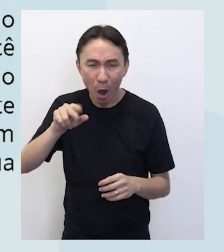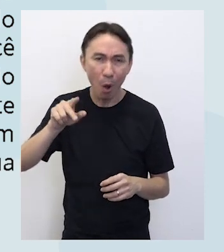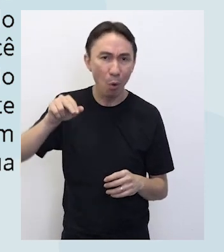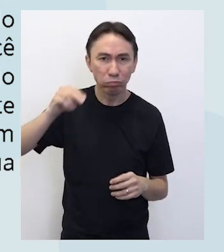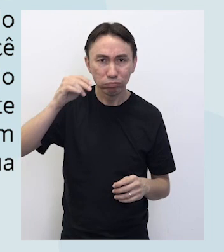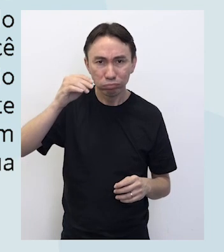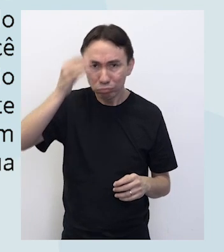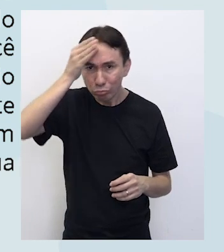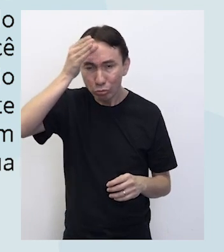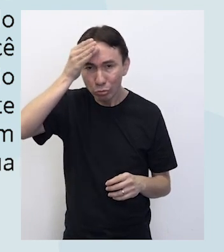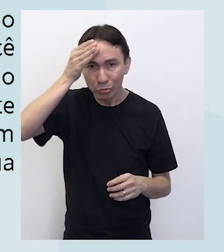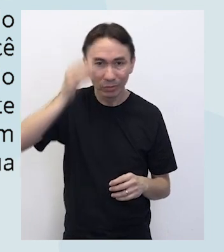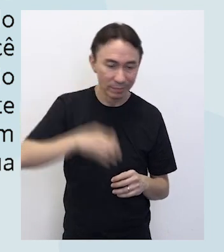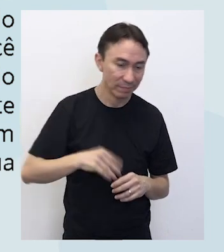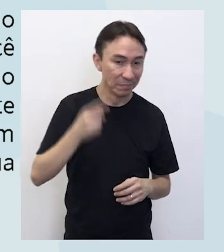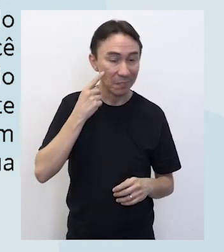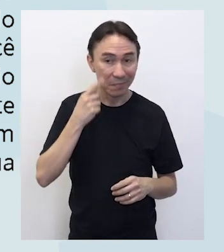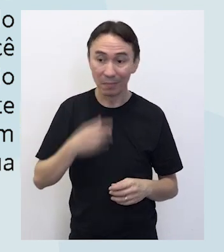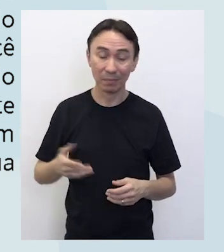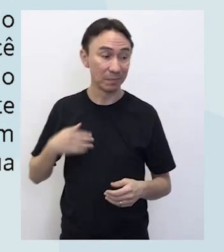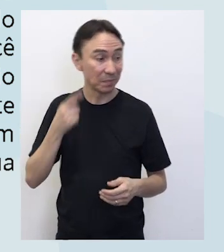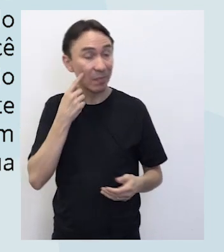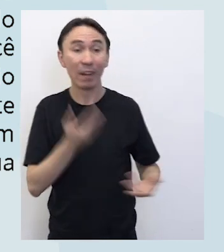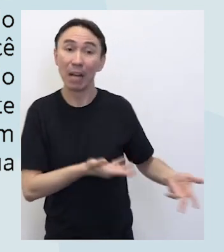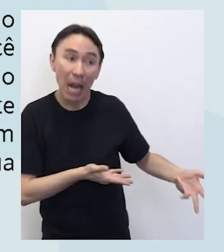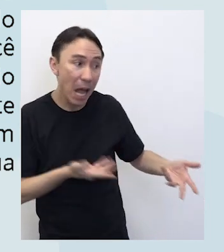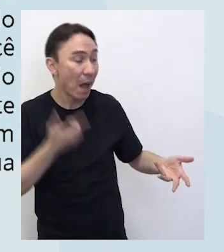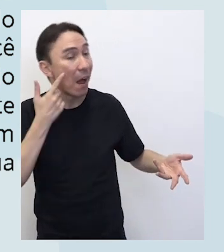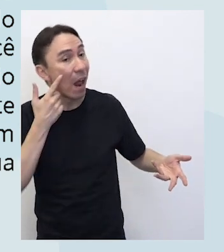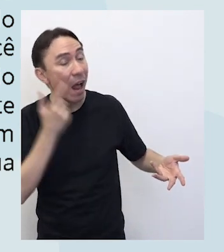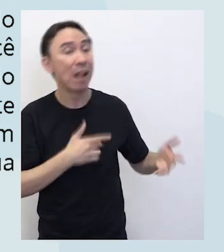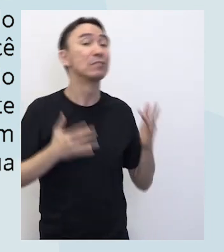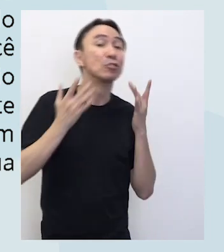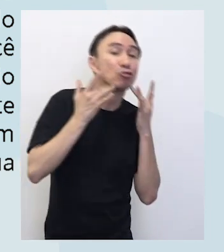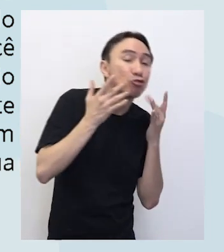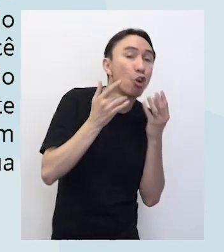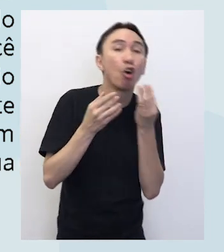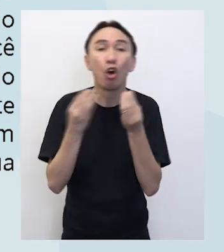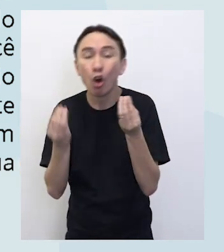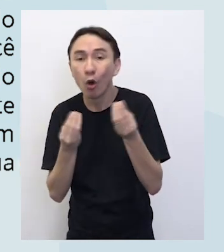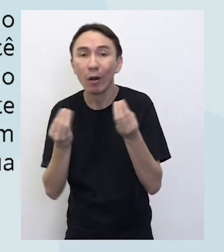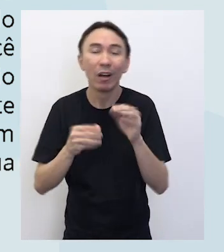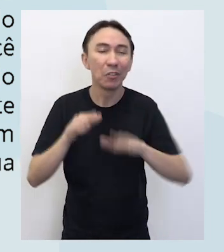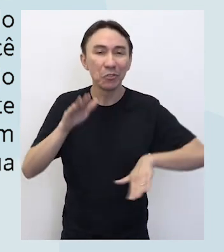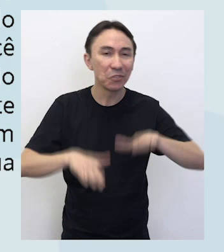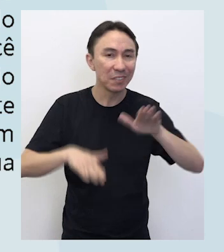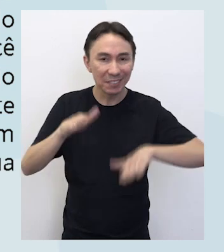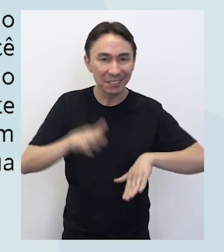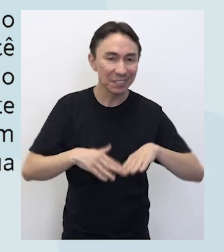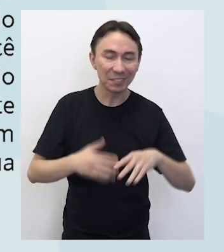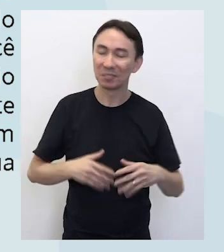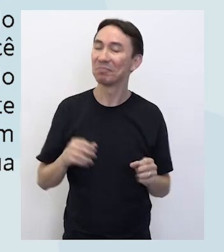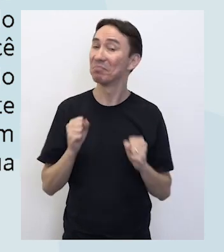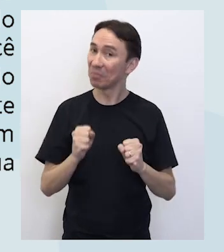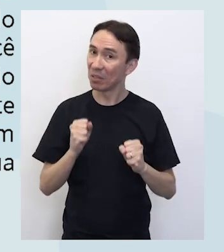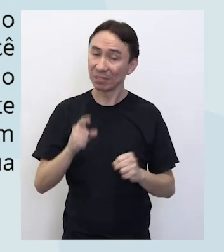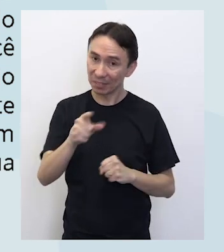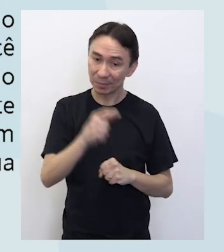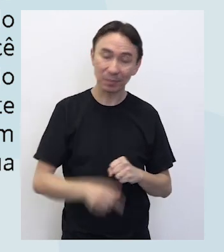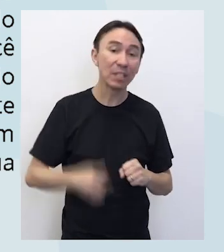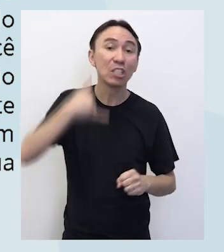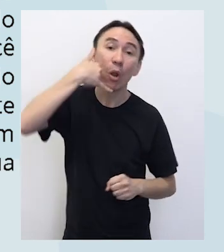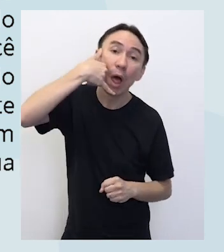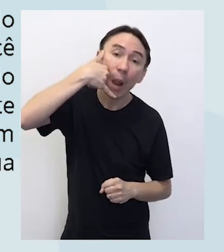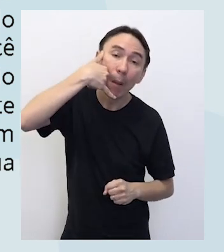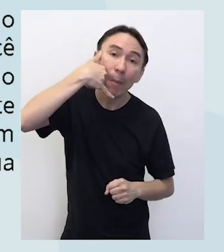apresentem aí a cena, né? Em alguns momentos você vai interagir com elas. Então, você vai gravar com a câmera do seu celular essa intervenção,